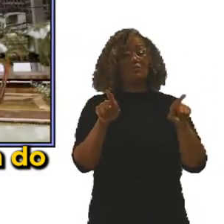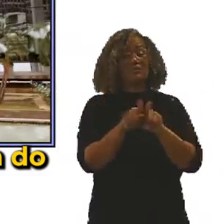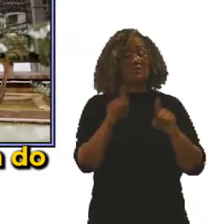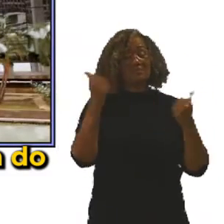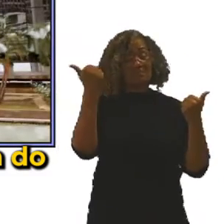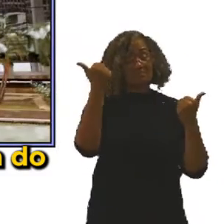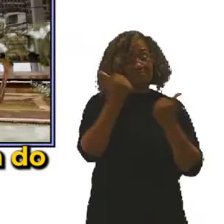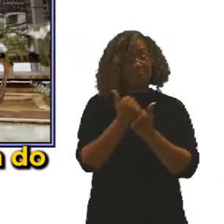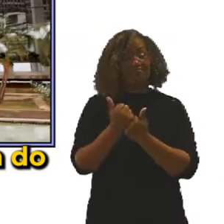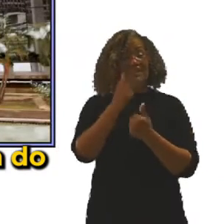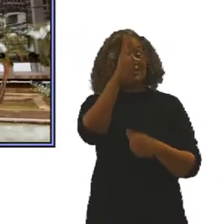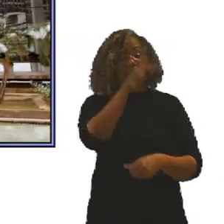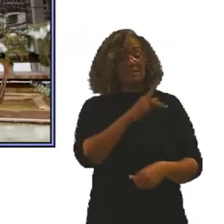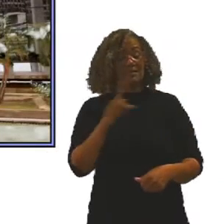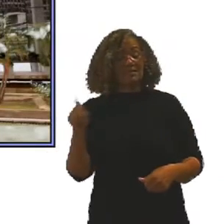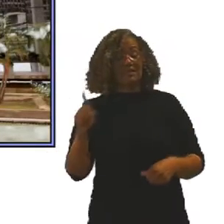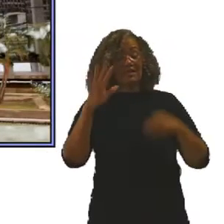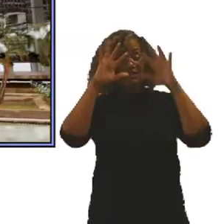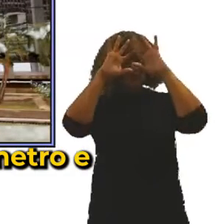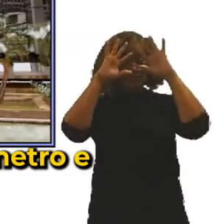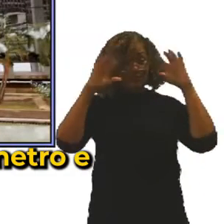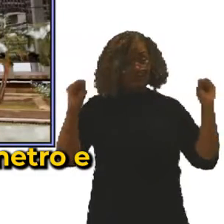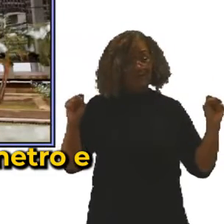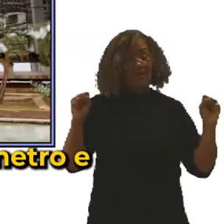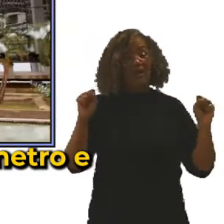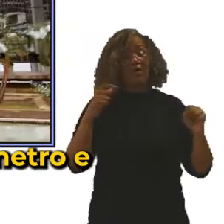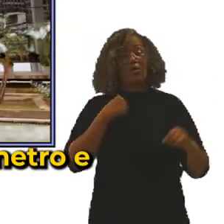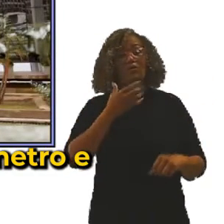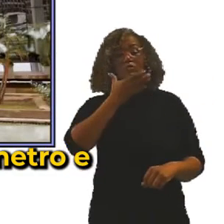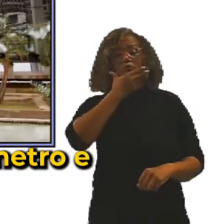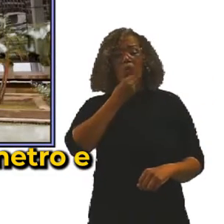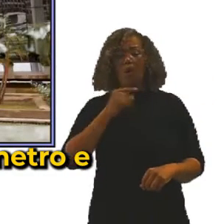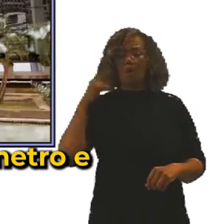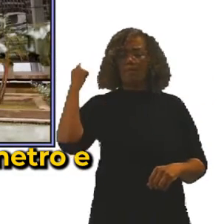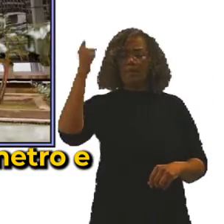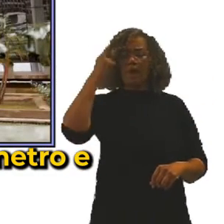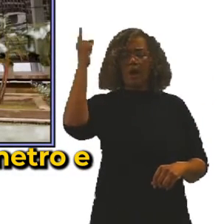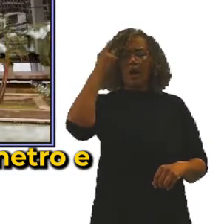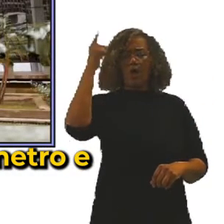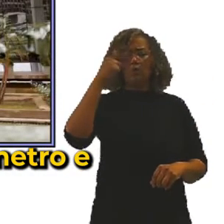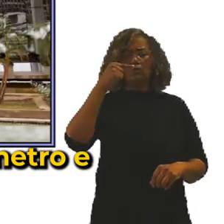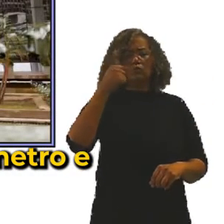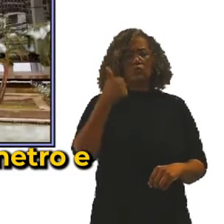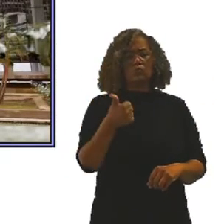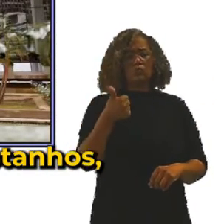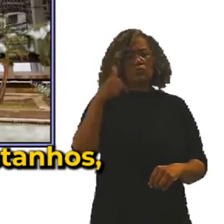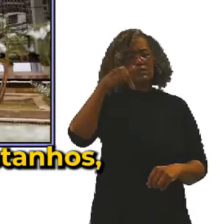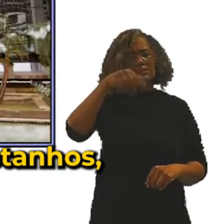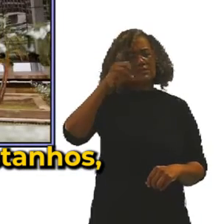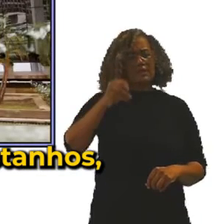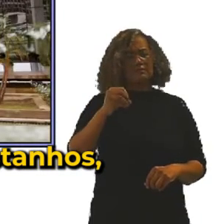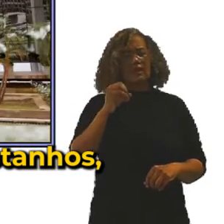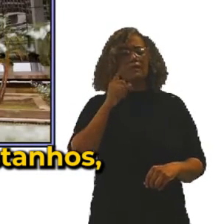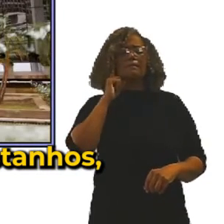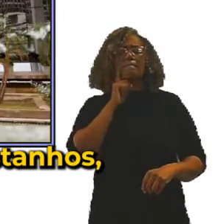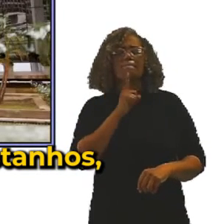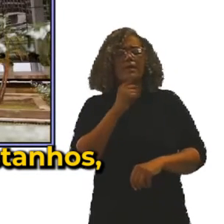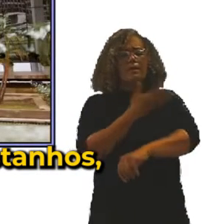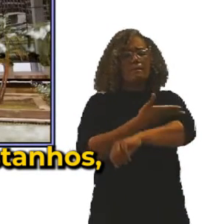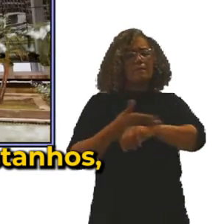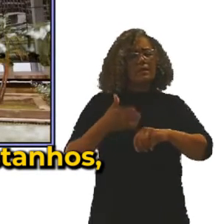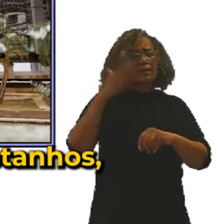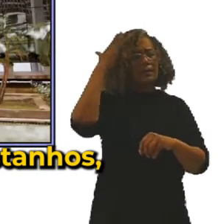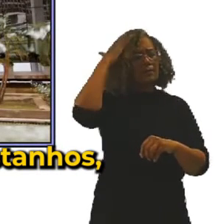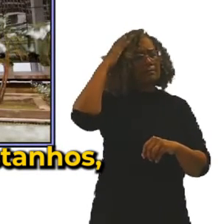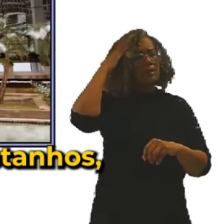auxiliar da presidência do tribunal. Sou um homem de estatura alta, tenho 1,78 m de altura, pele branca, cabelos